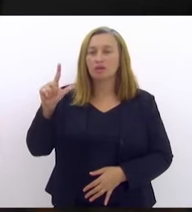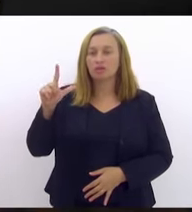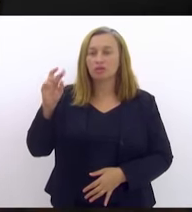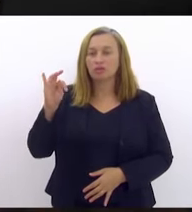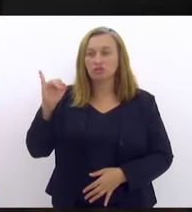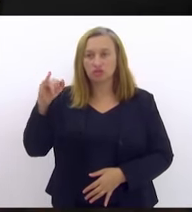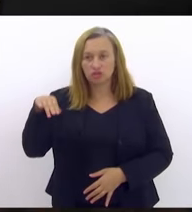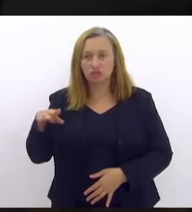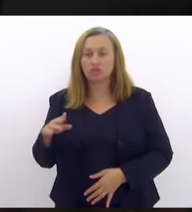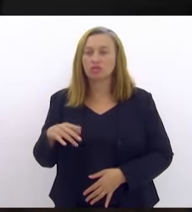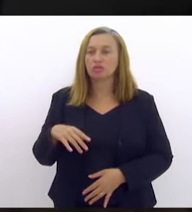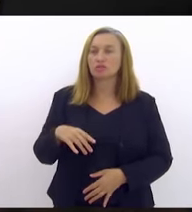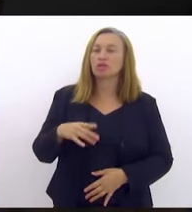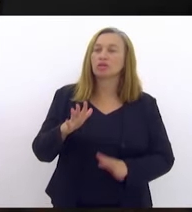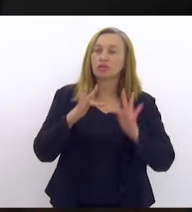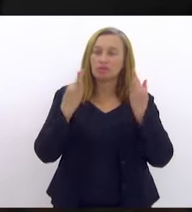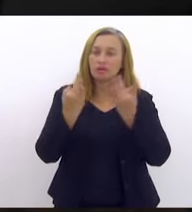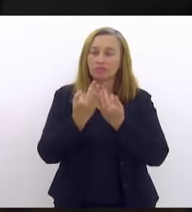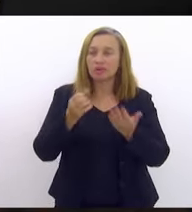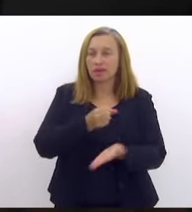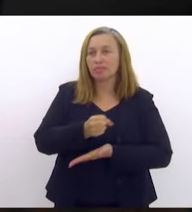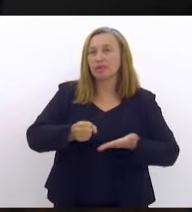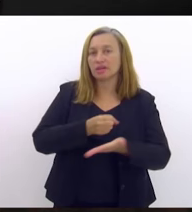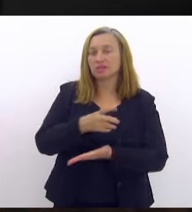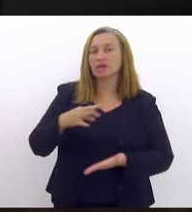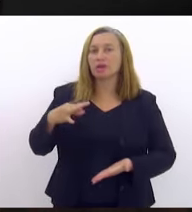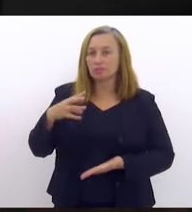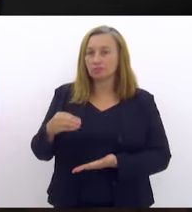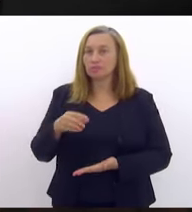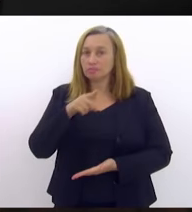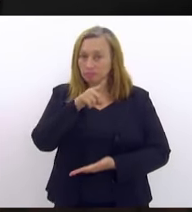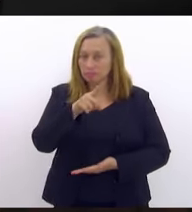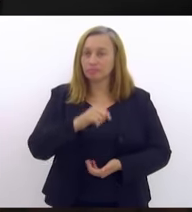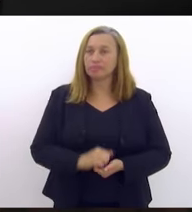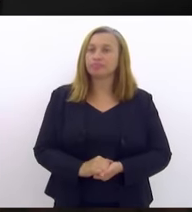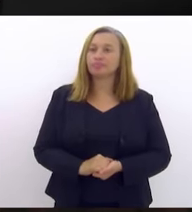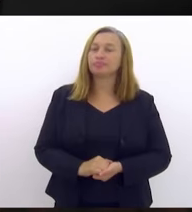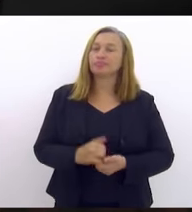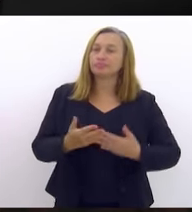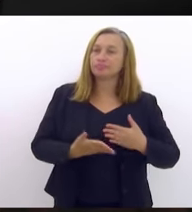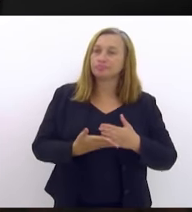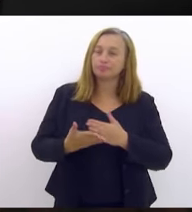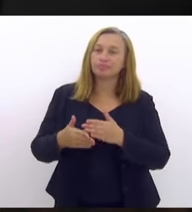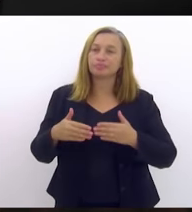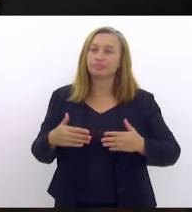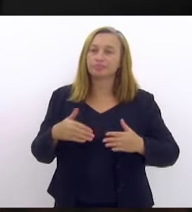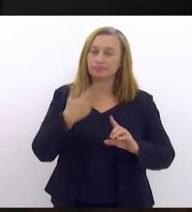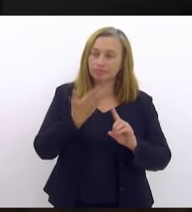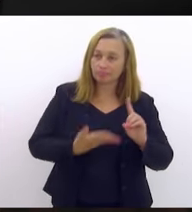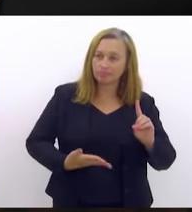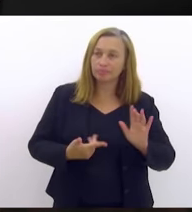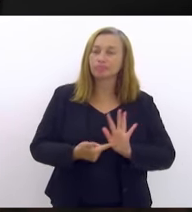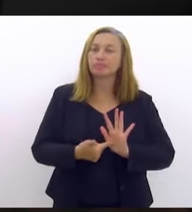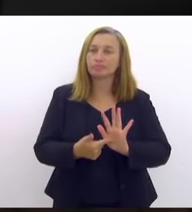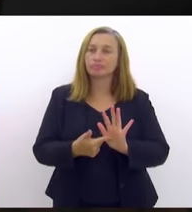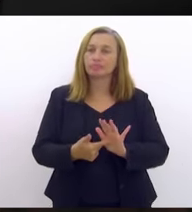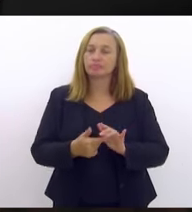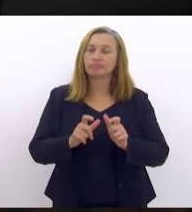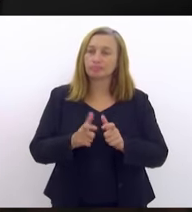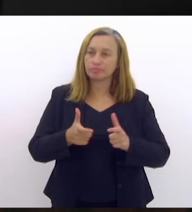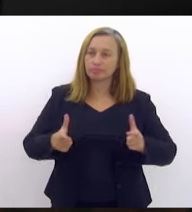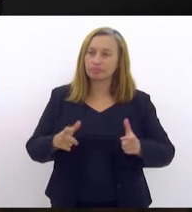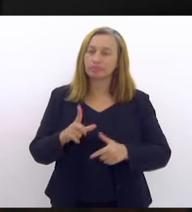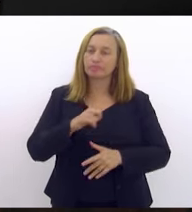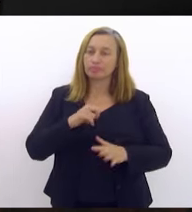Emílson, a nossa família é a nossa base. E quando você traz ela para a sua homenagem, você mostra o tamanho que você